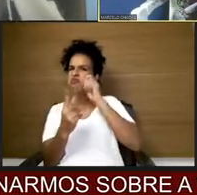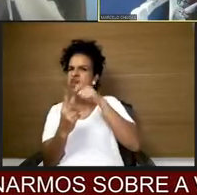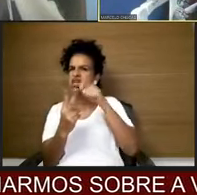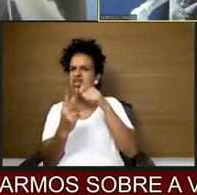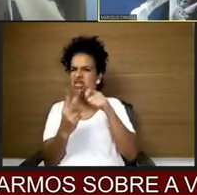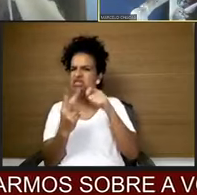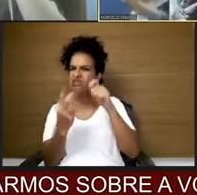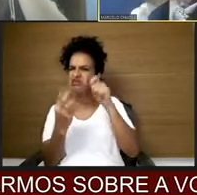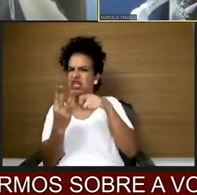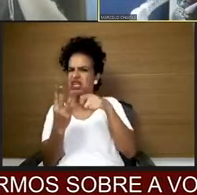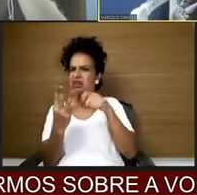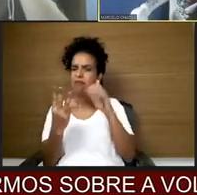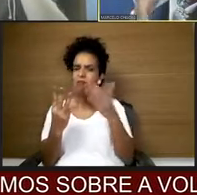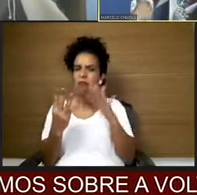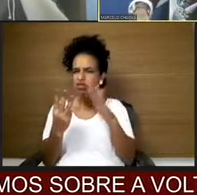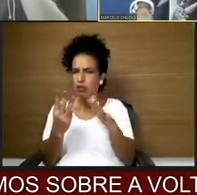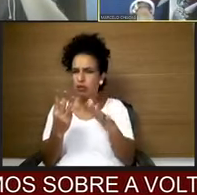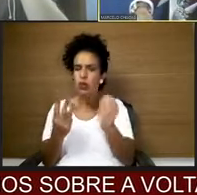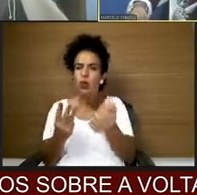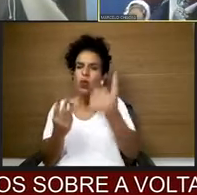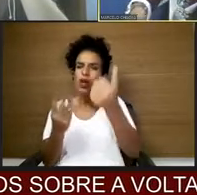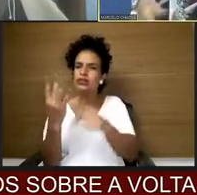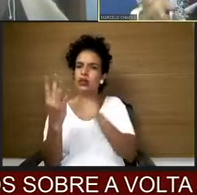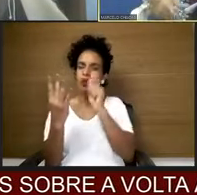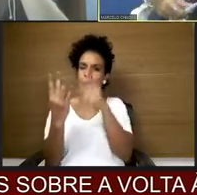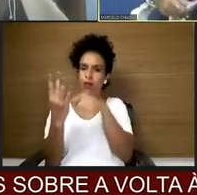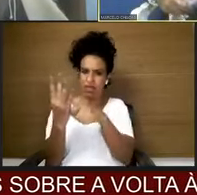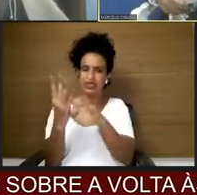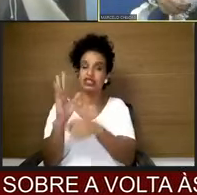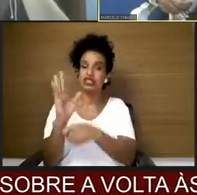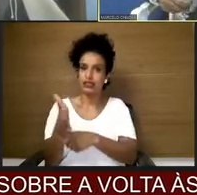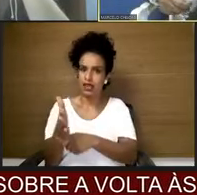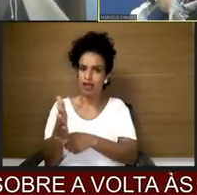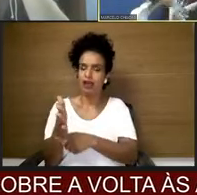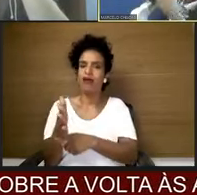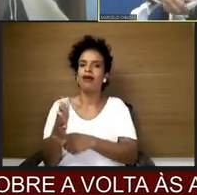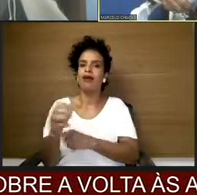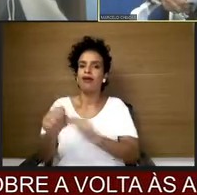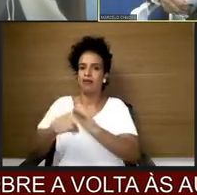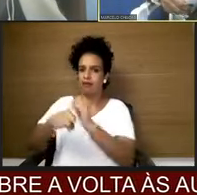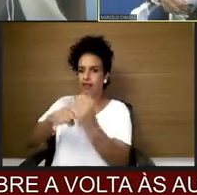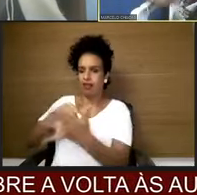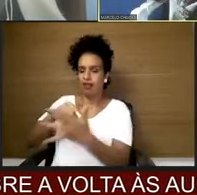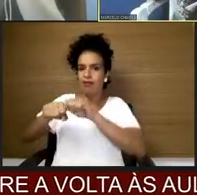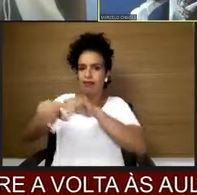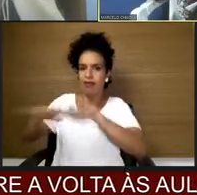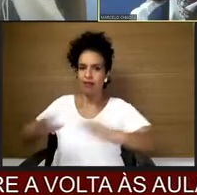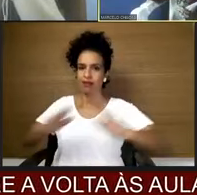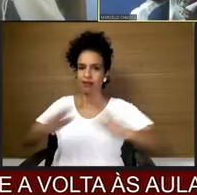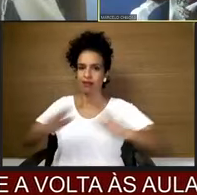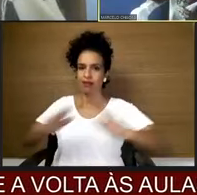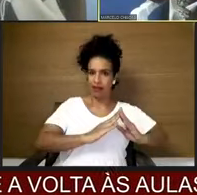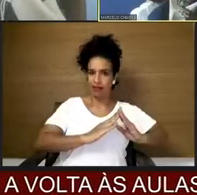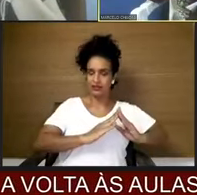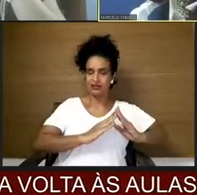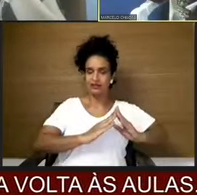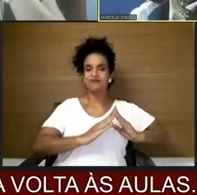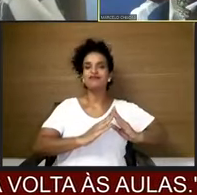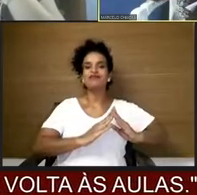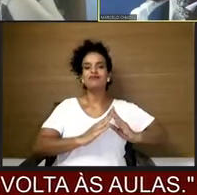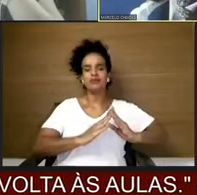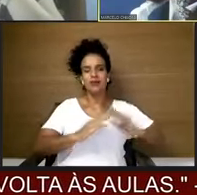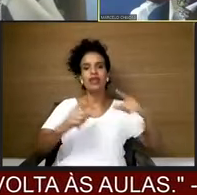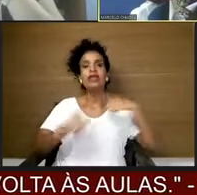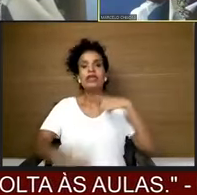tal, estamos a 4 nessa volúpia, mas nos últimos 2, 3 meses aí, eu vi ministros se